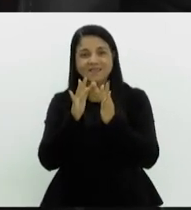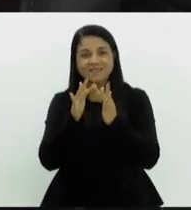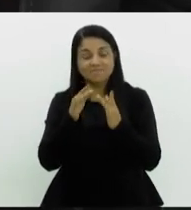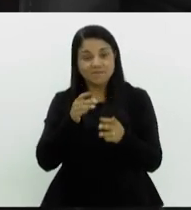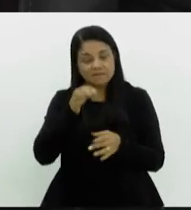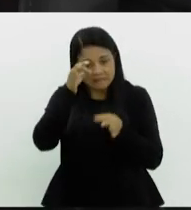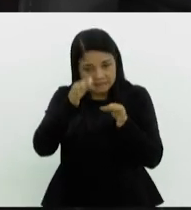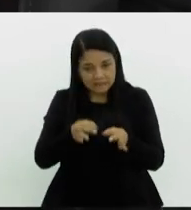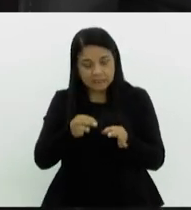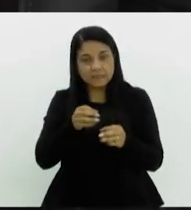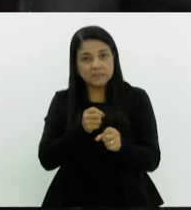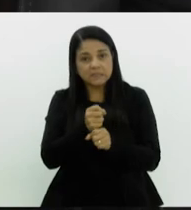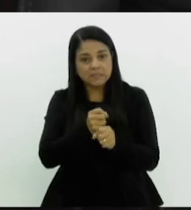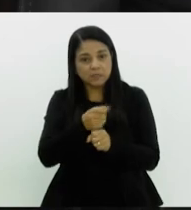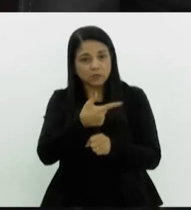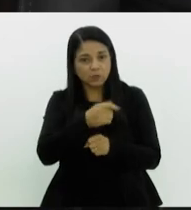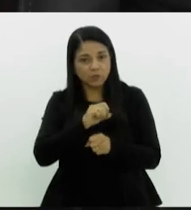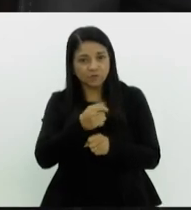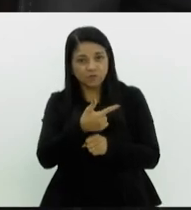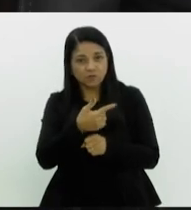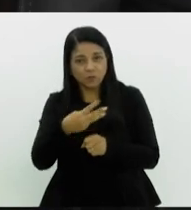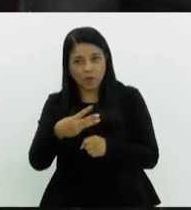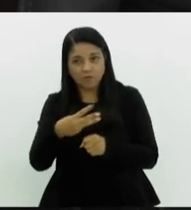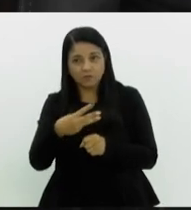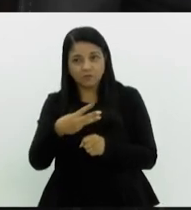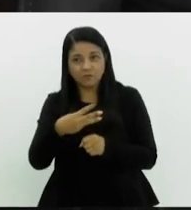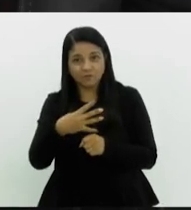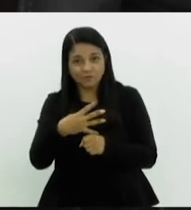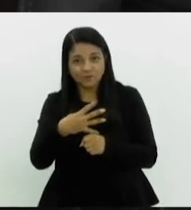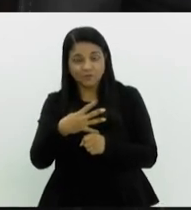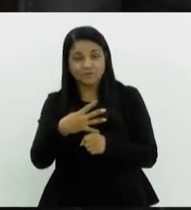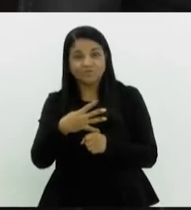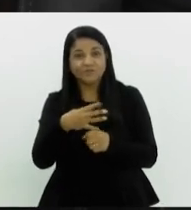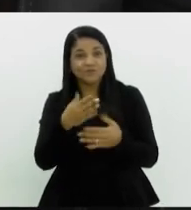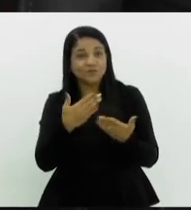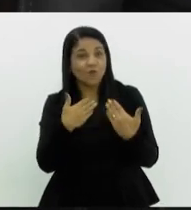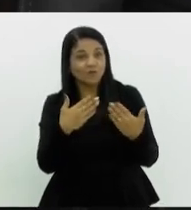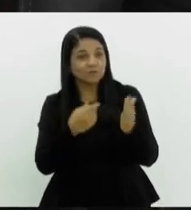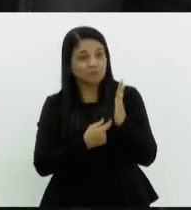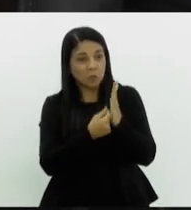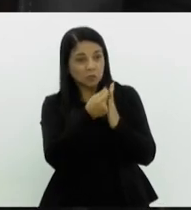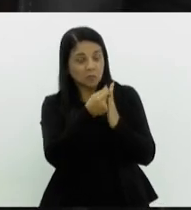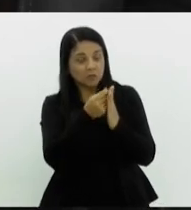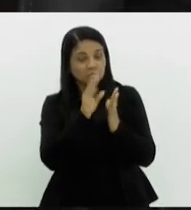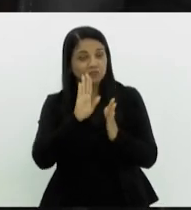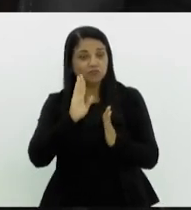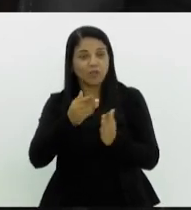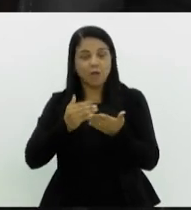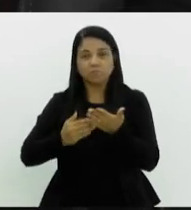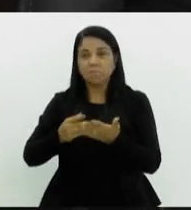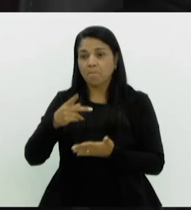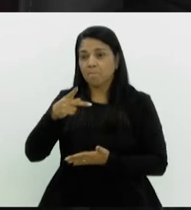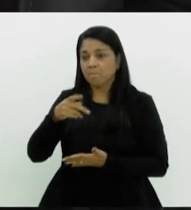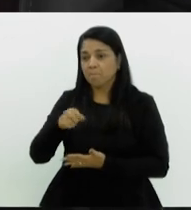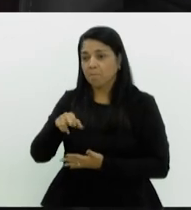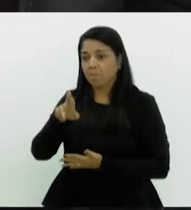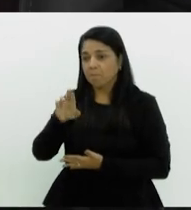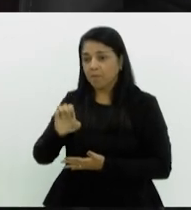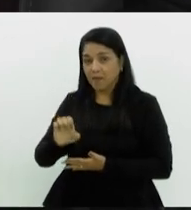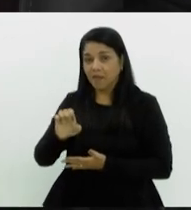ano eu só vou ter que conversar amenidades com o deputado, porque o nosso orçamento já está pré-aprovado em